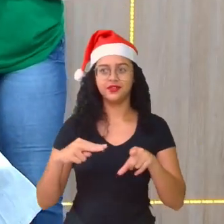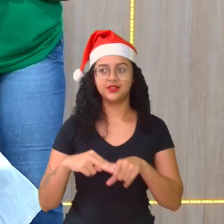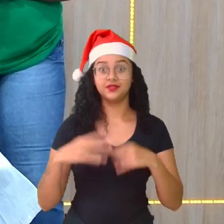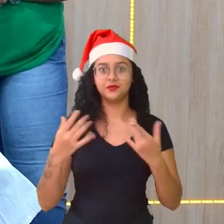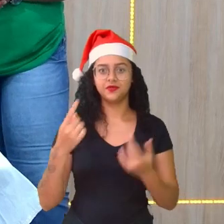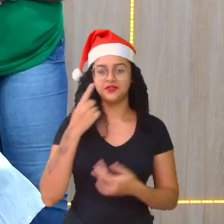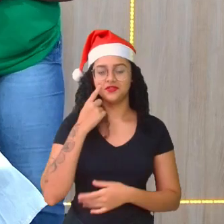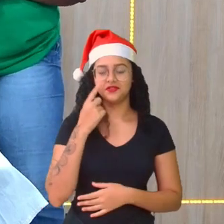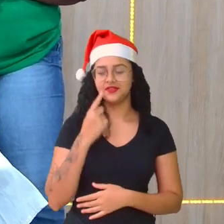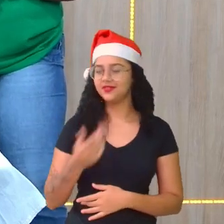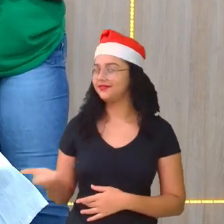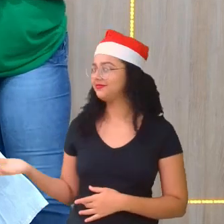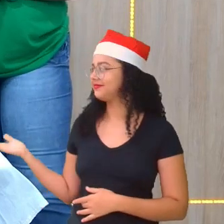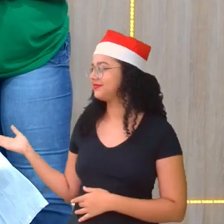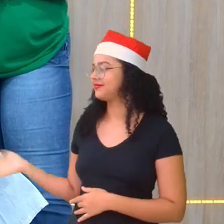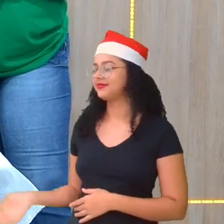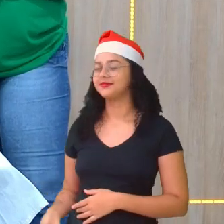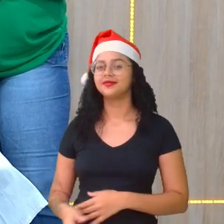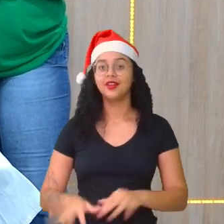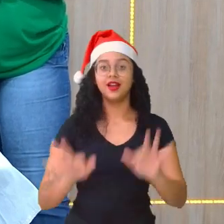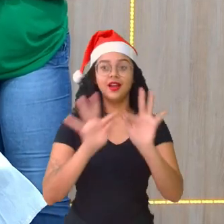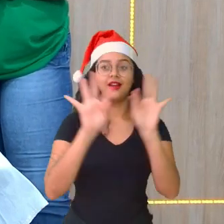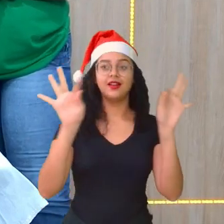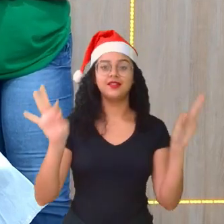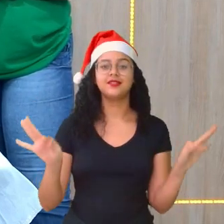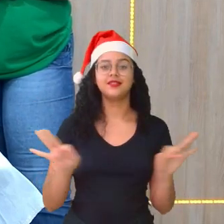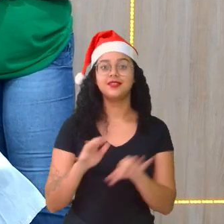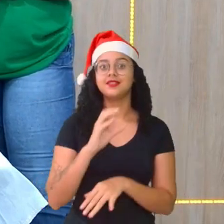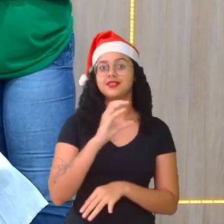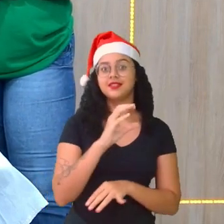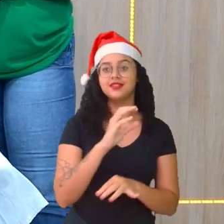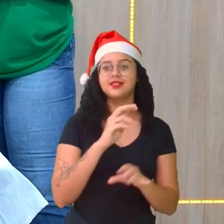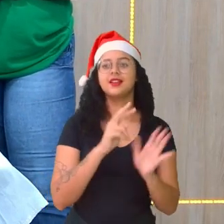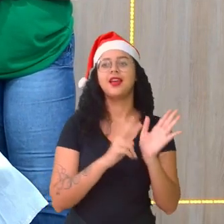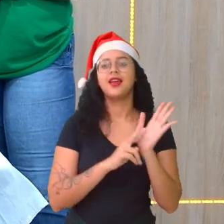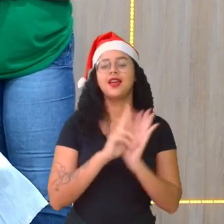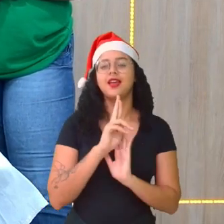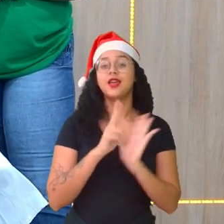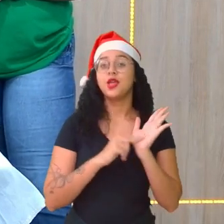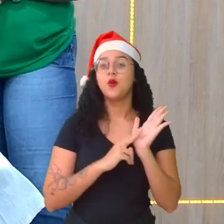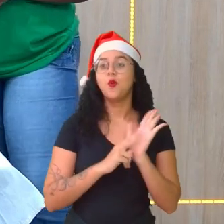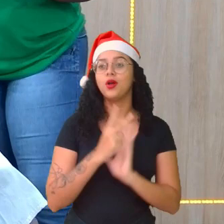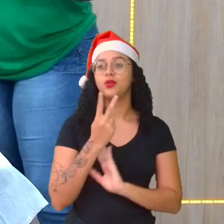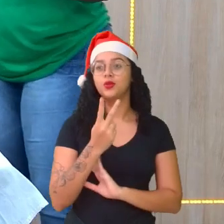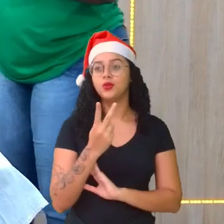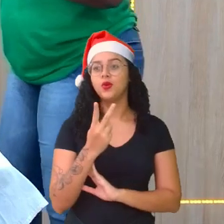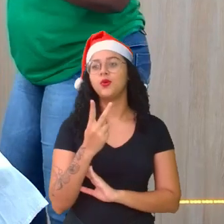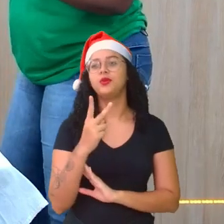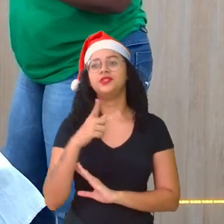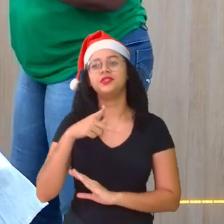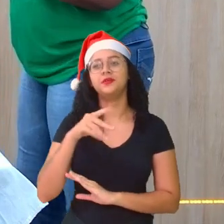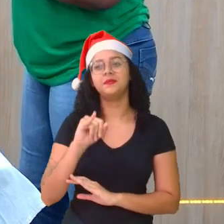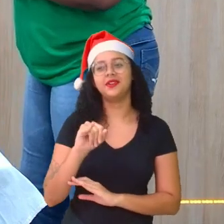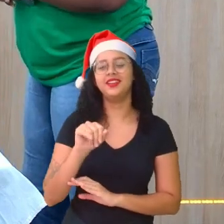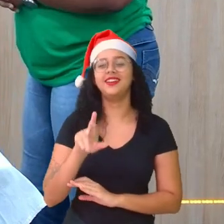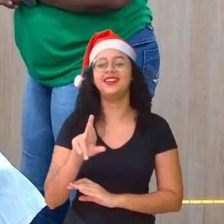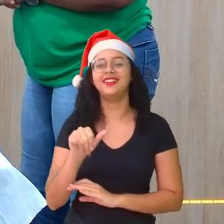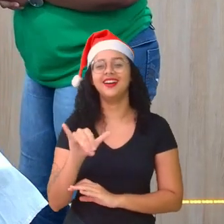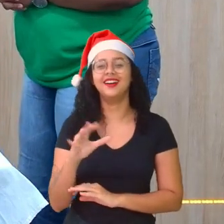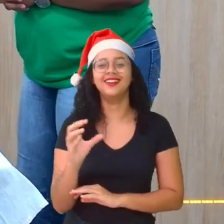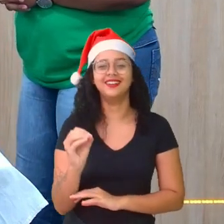Vamos ver aqui, ó. A fórmula é C igual a 2 pi raios, mas tem uma maneira diferente, né, professora? Tem. Você não é